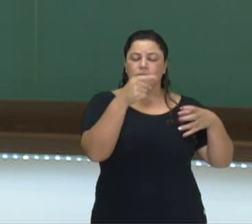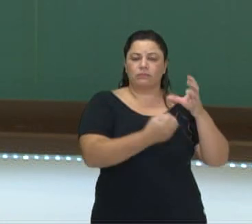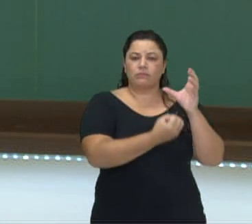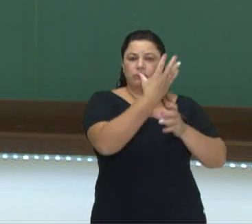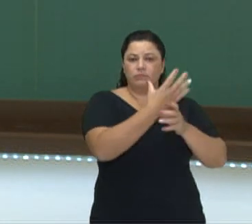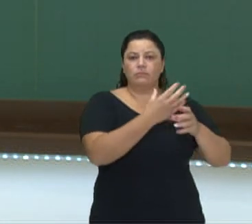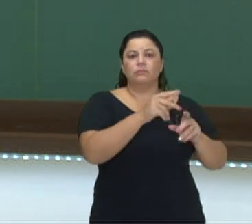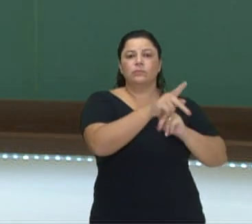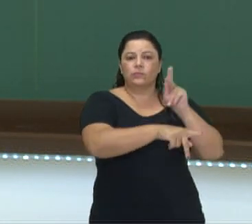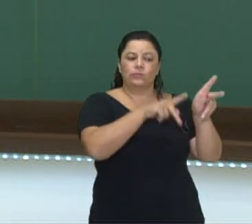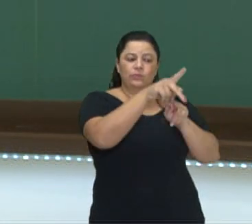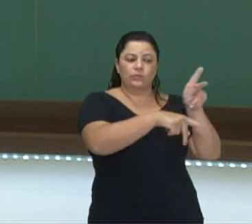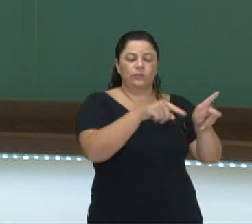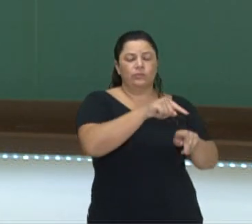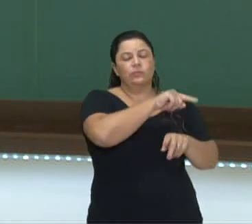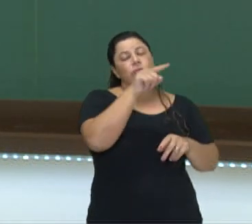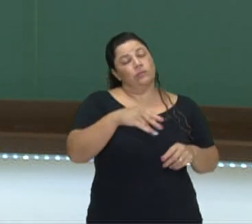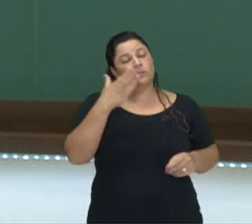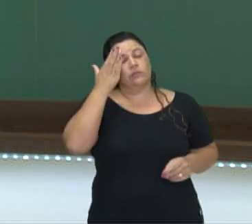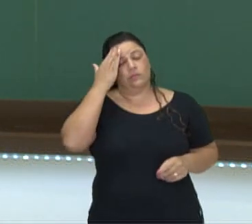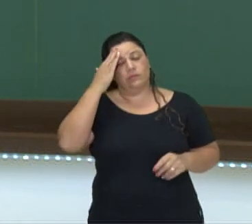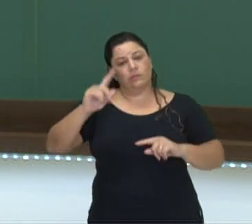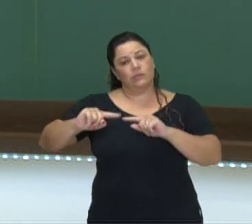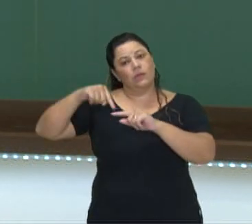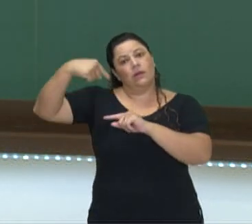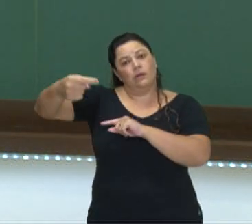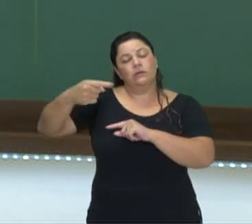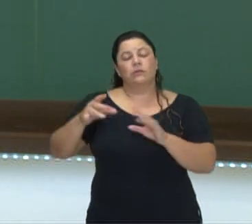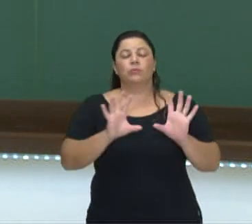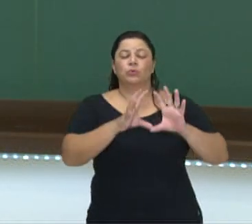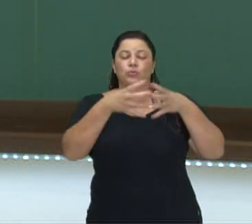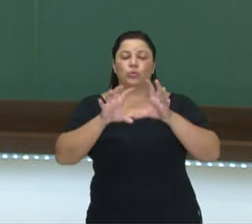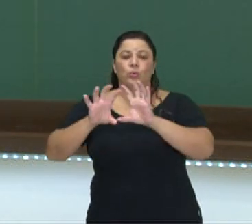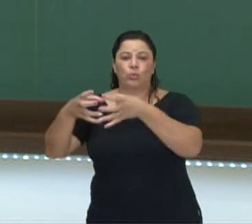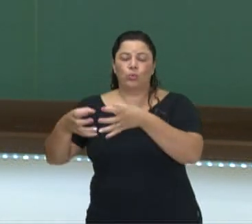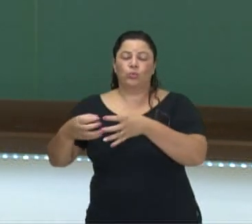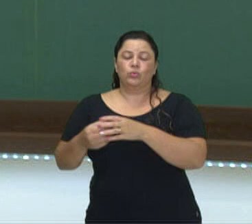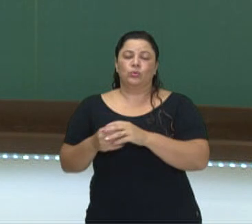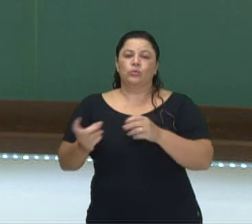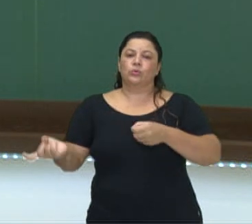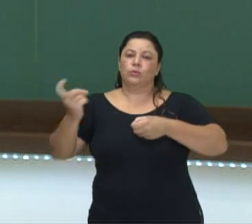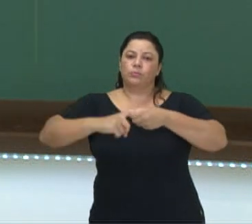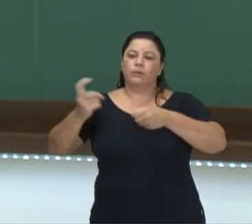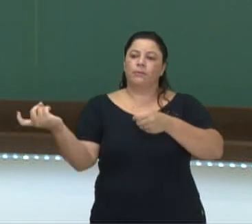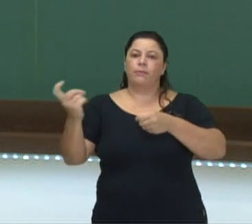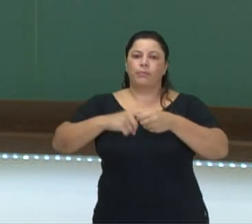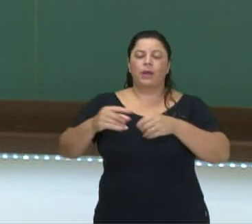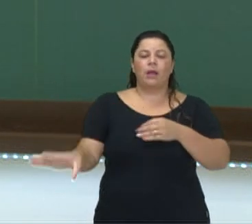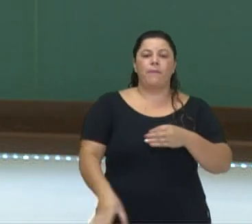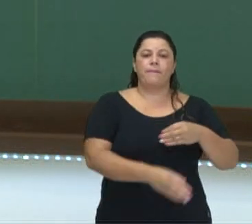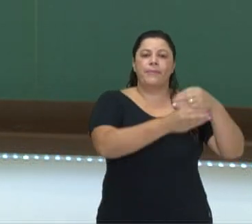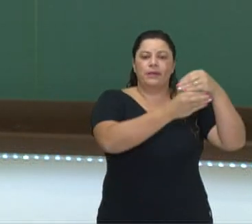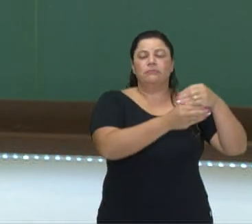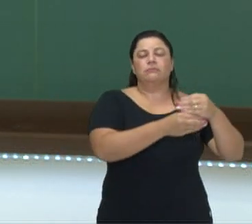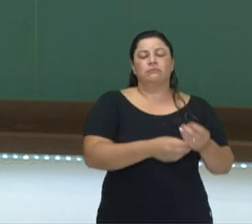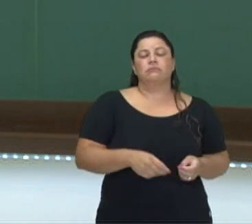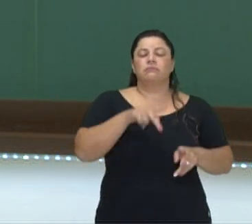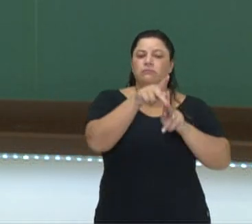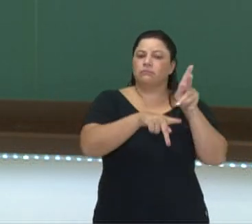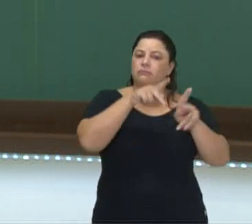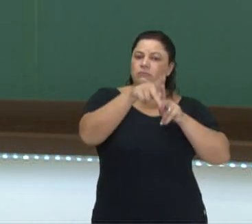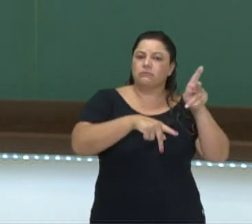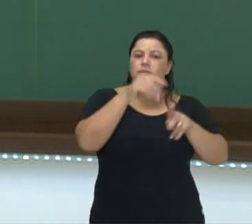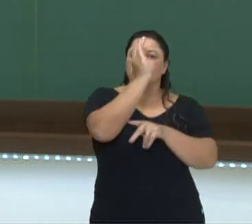população. Sabemos que depois outros grupos vêm fazer parte da população brasileira, mas os